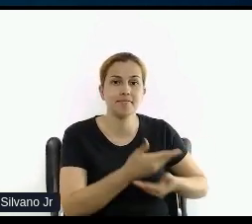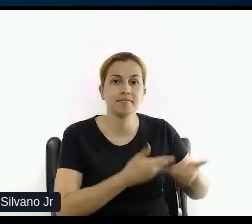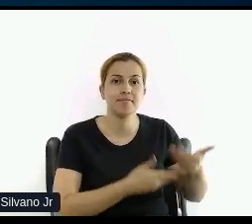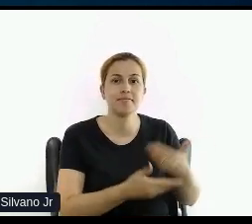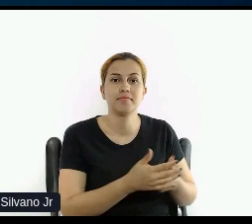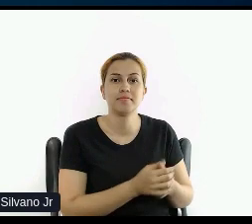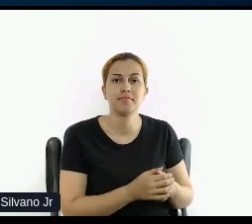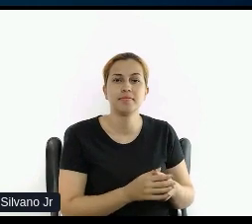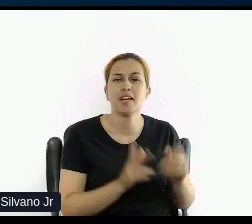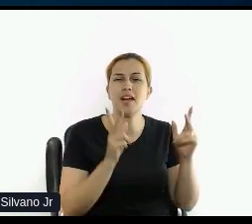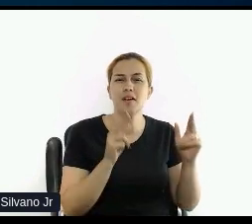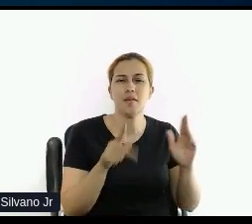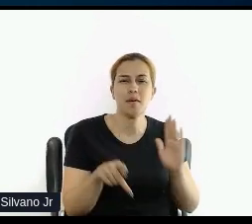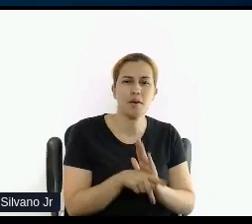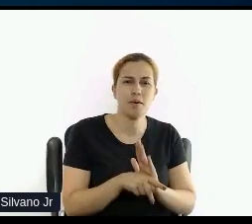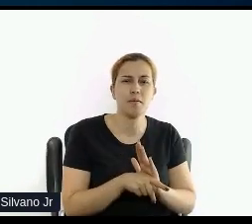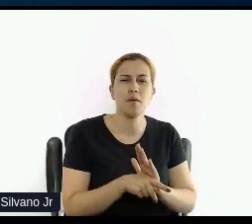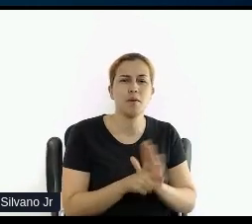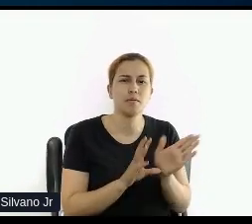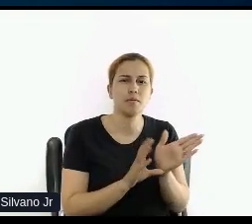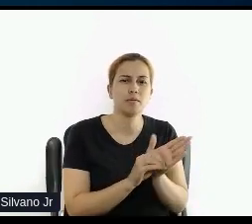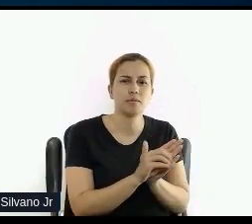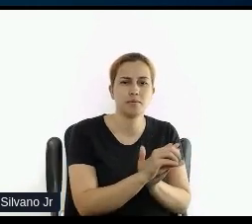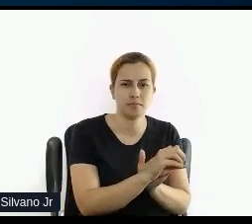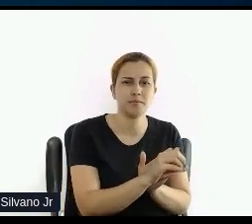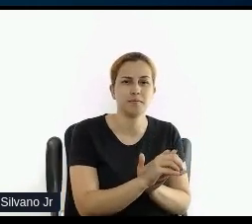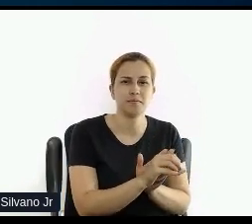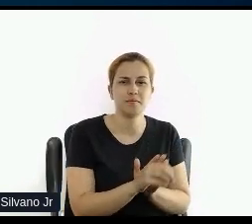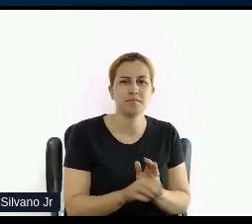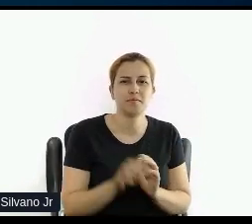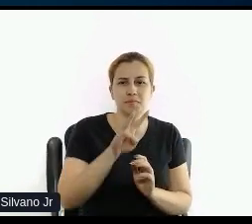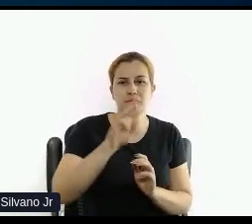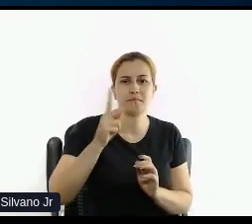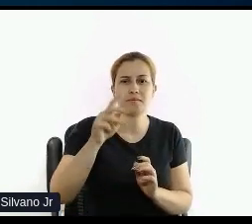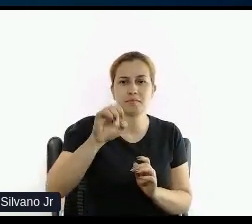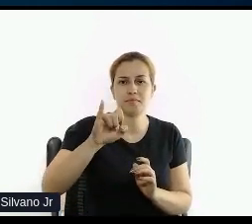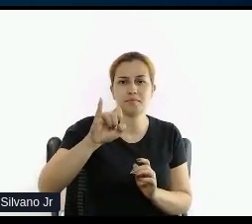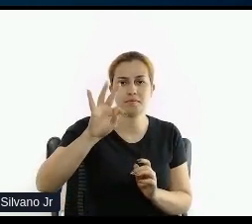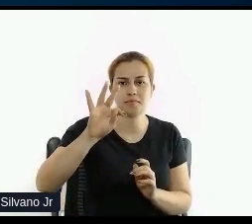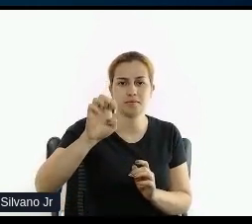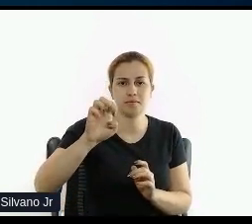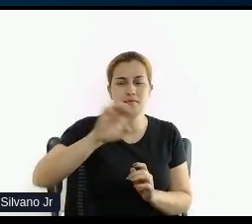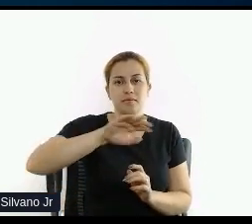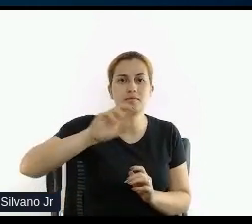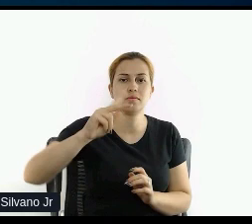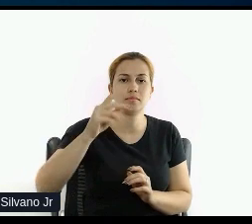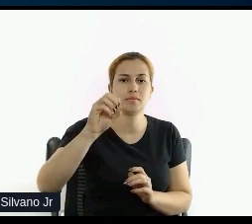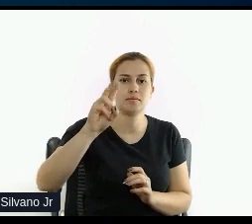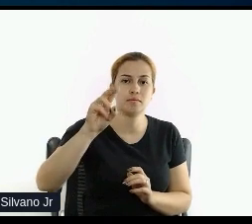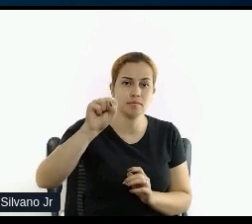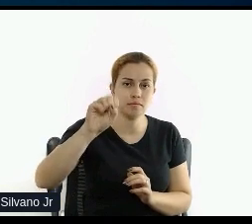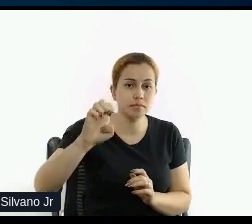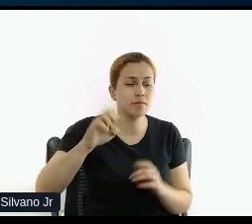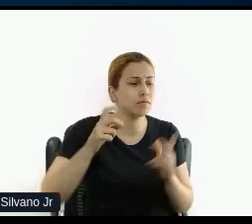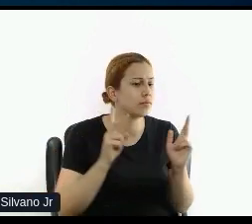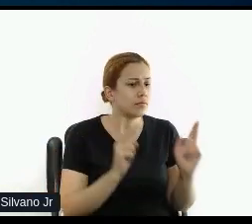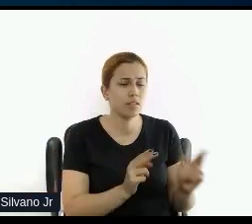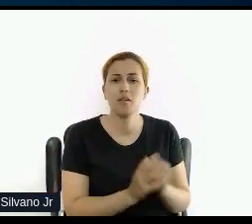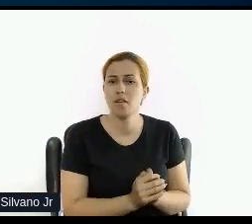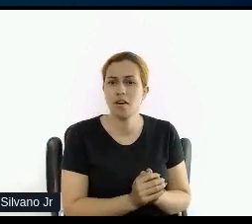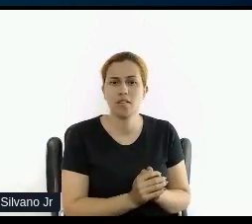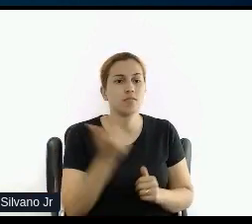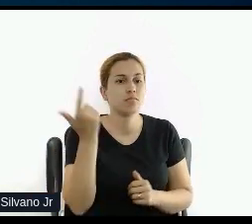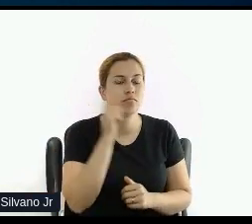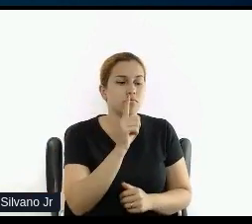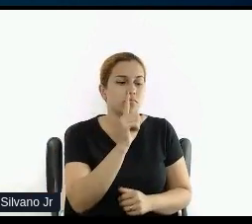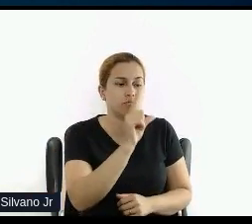já fazem essa auditoria, aqui a gente consegue estar fazendo auditoria ou correção automática. E a gente já reduz custos para